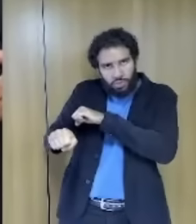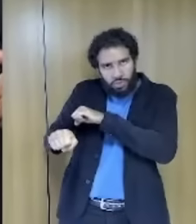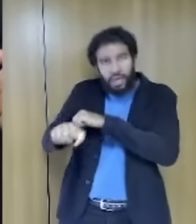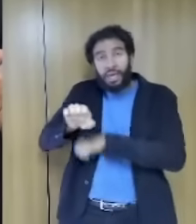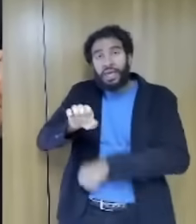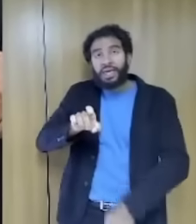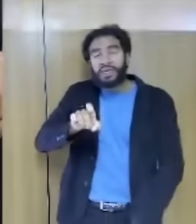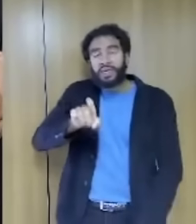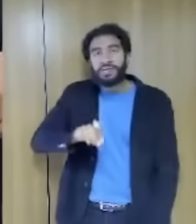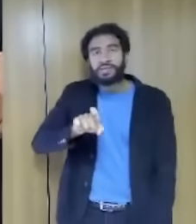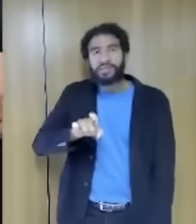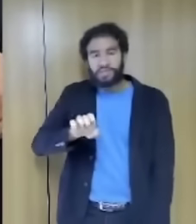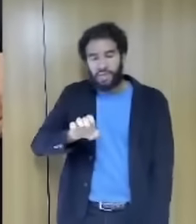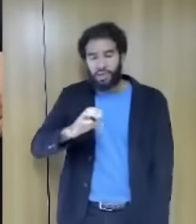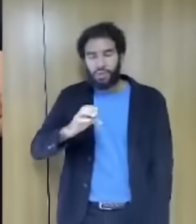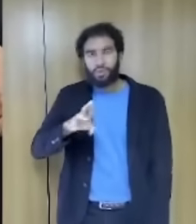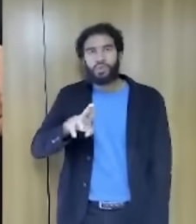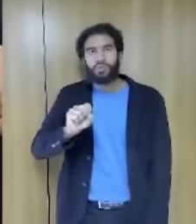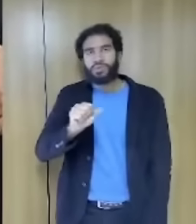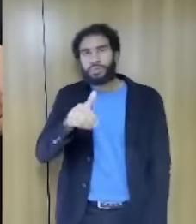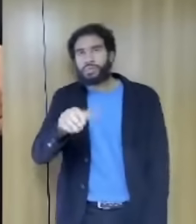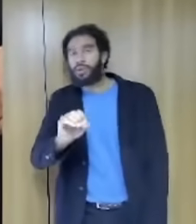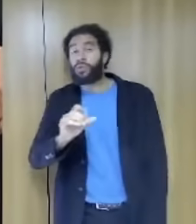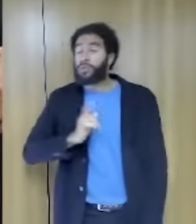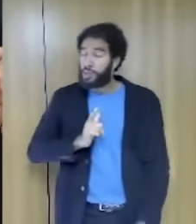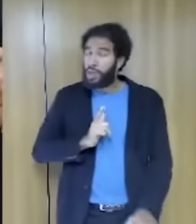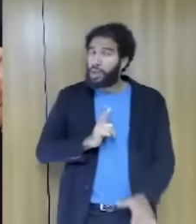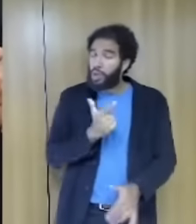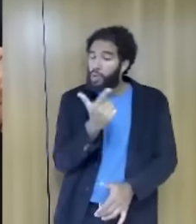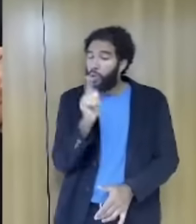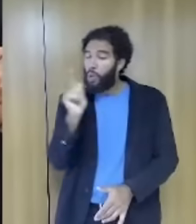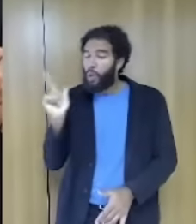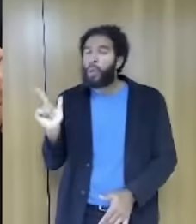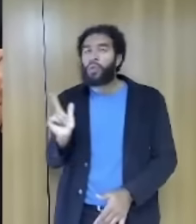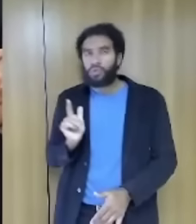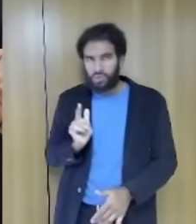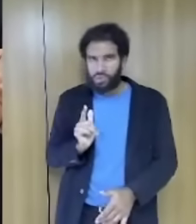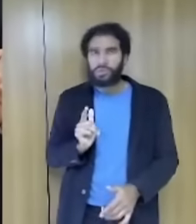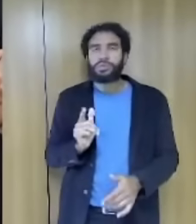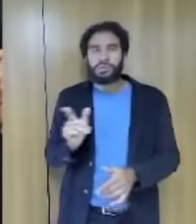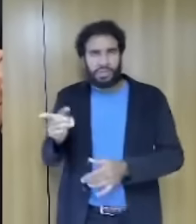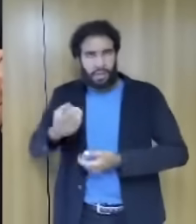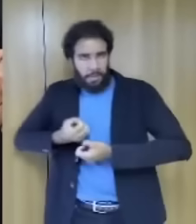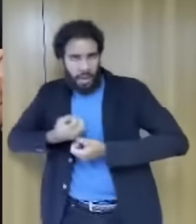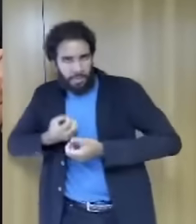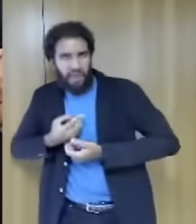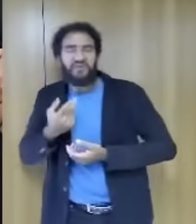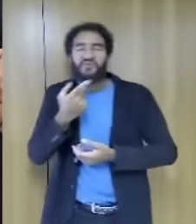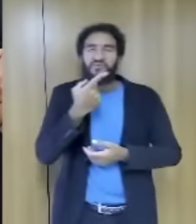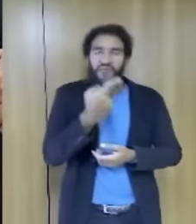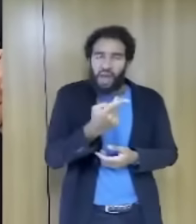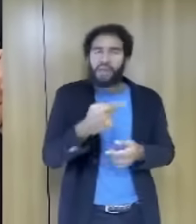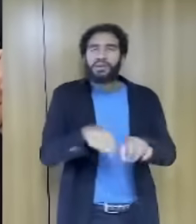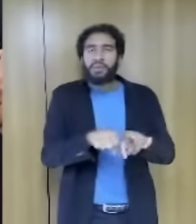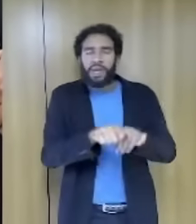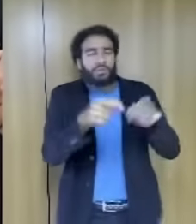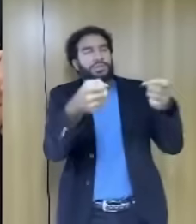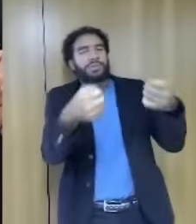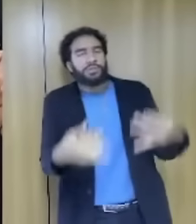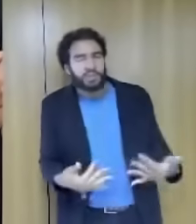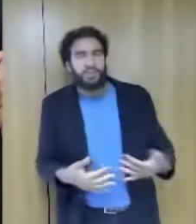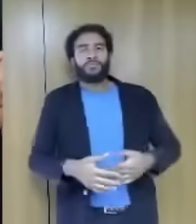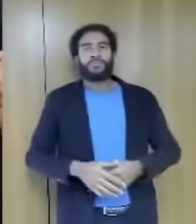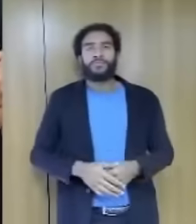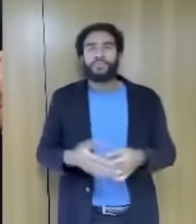outros aspectos que constam dessa colaboração, dessa delação, e derivados